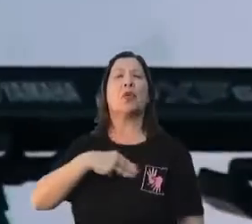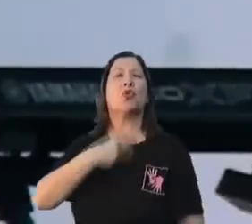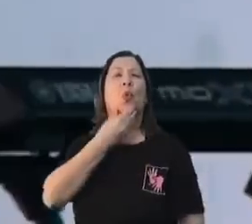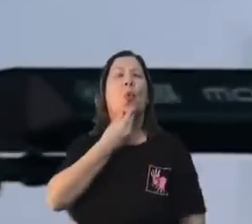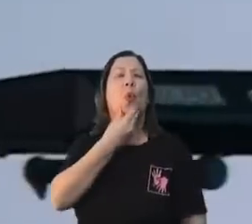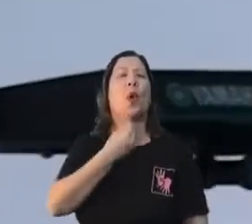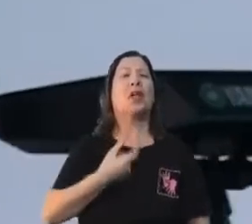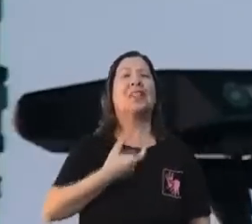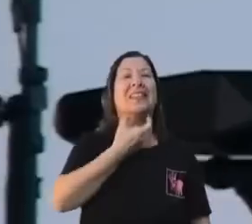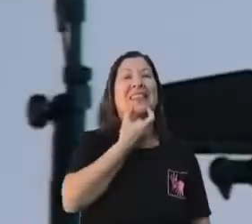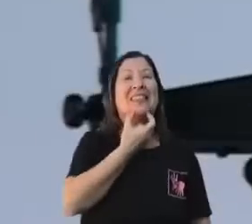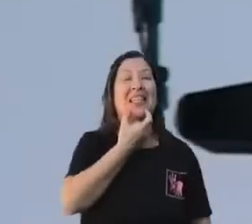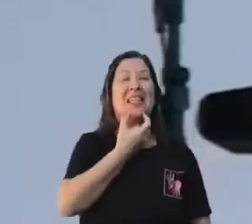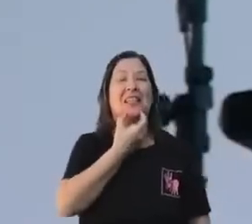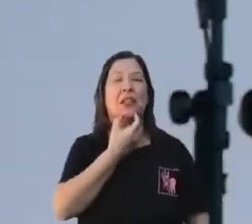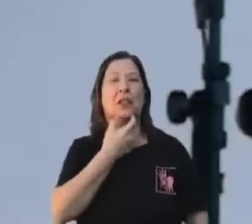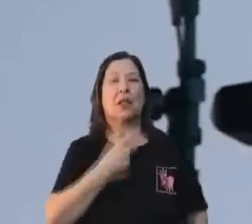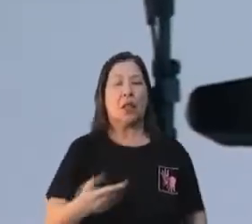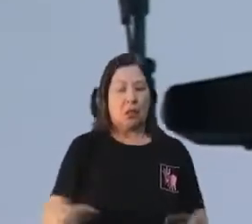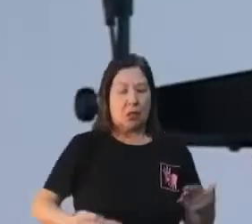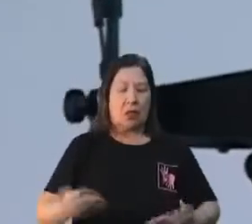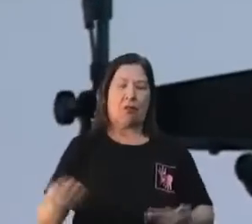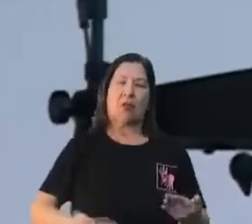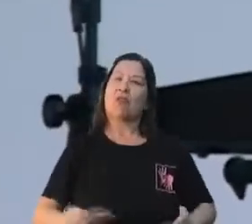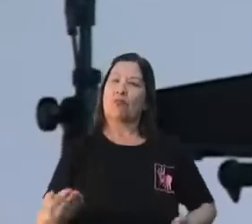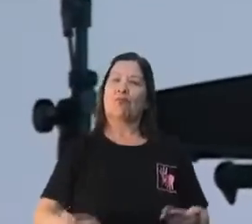trabalhou a vida inteira na África como missionário.